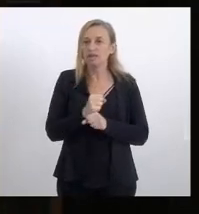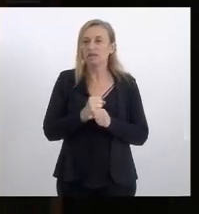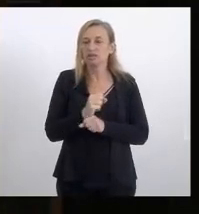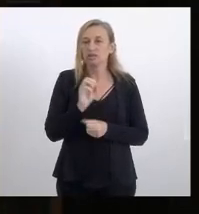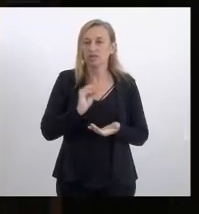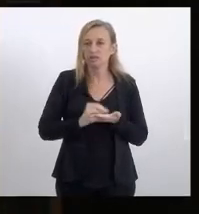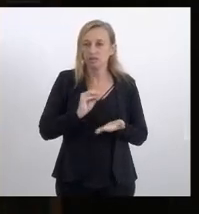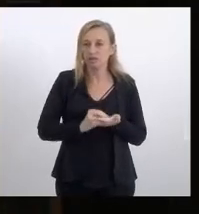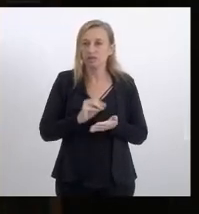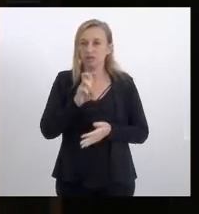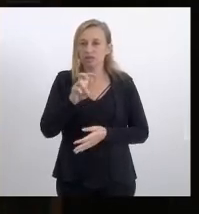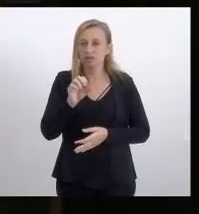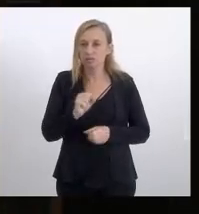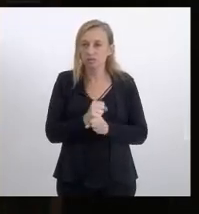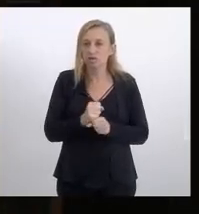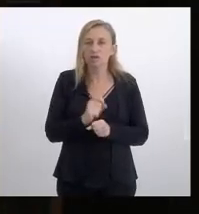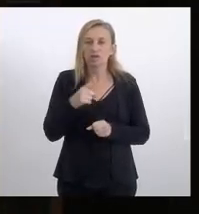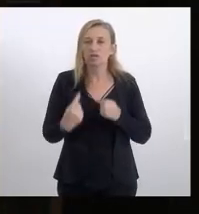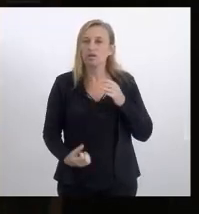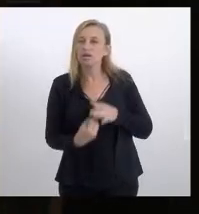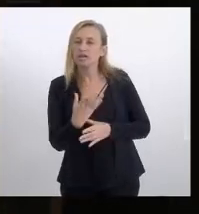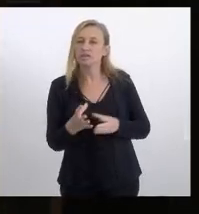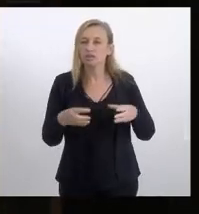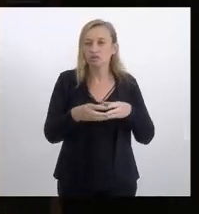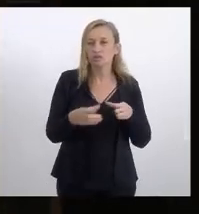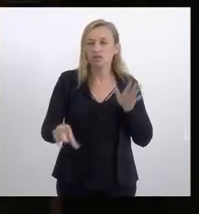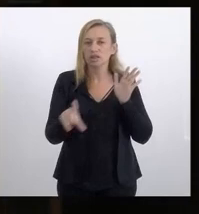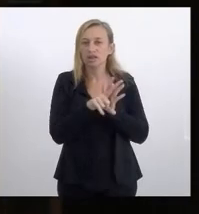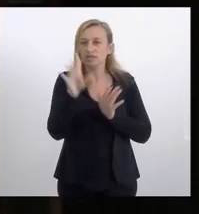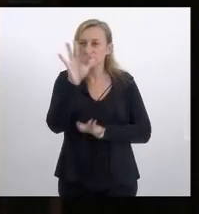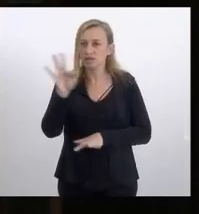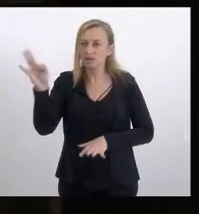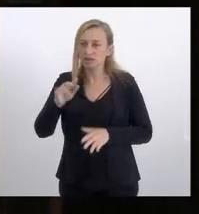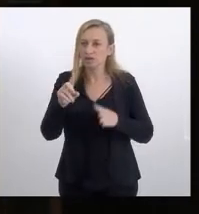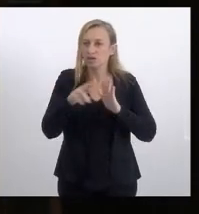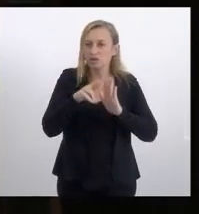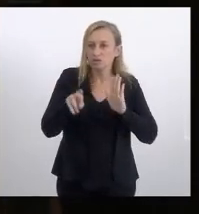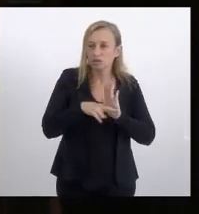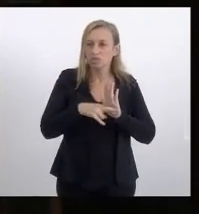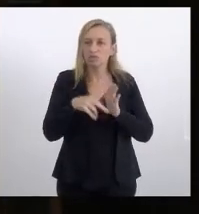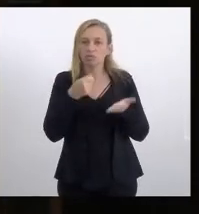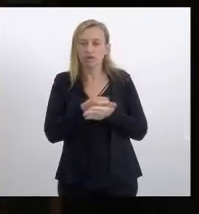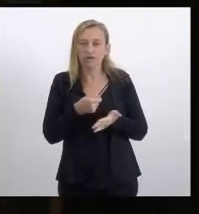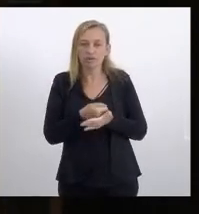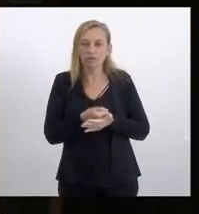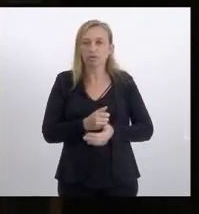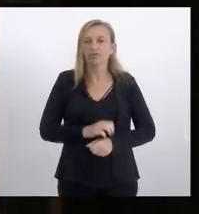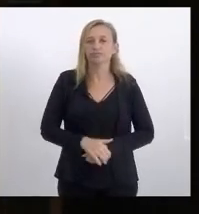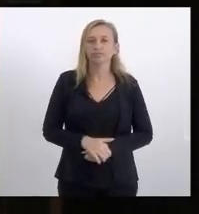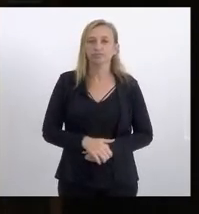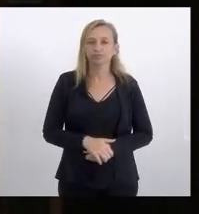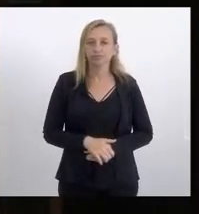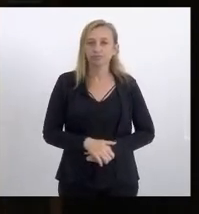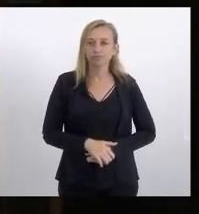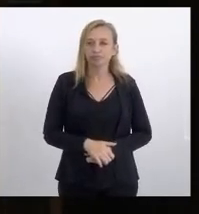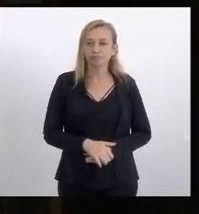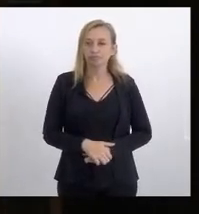cinco anos e isso não foi invenção da comissão esconde da lei federal é Norma de reprodução obrigatória é